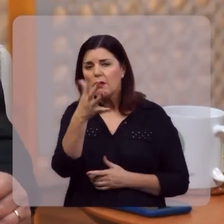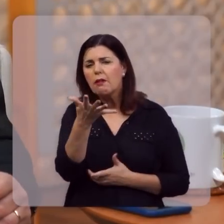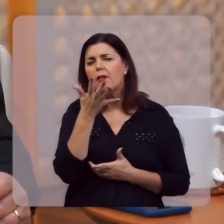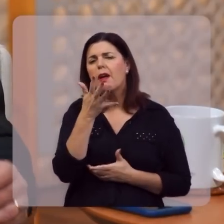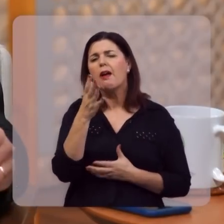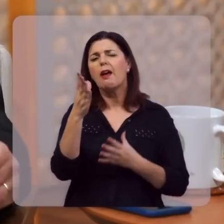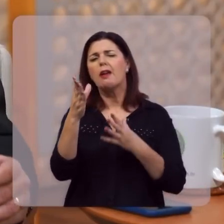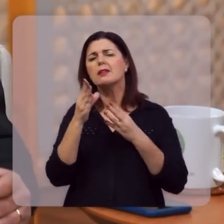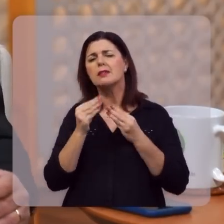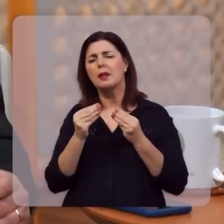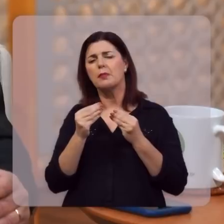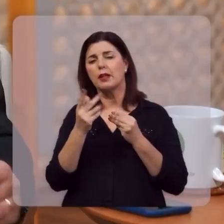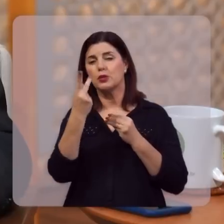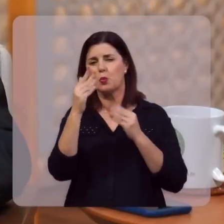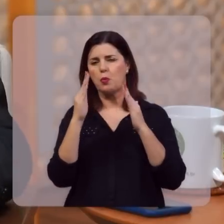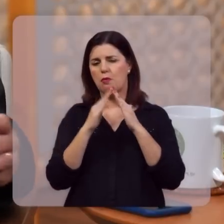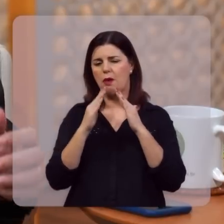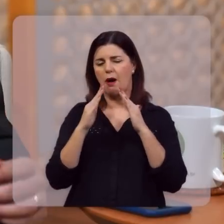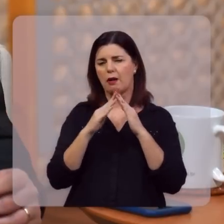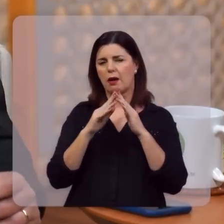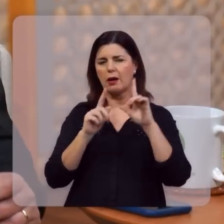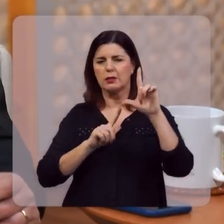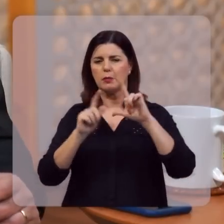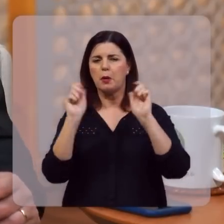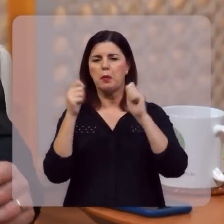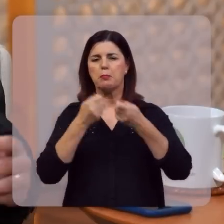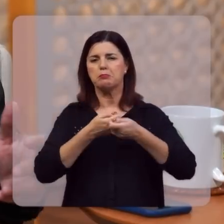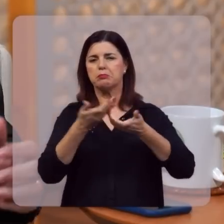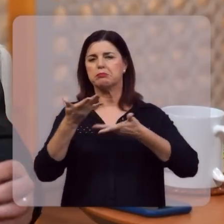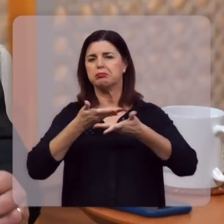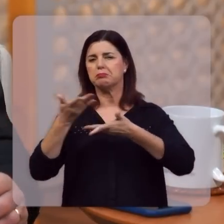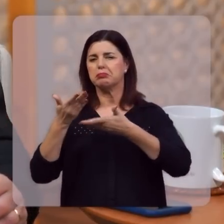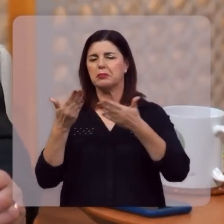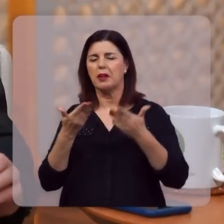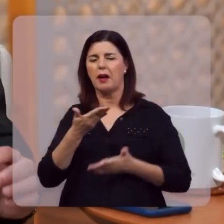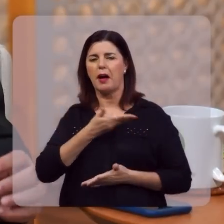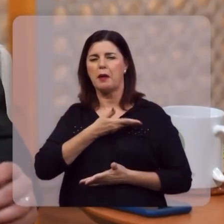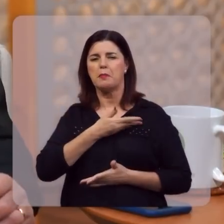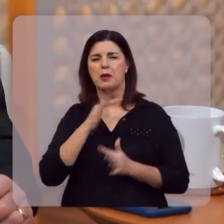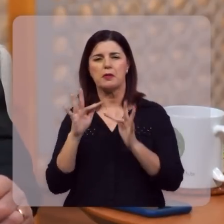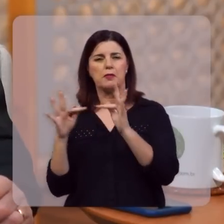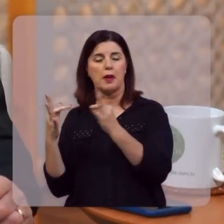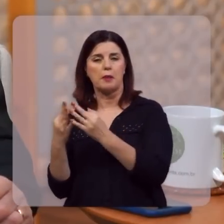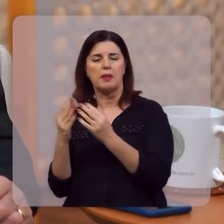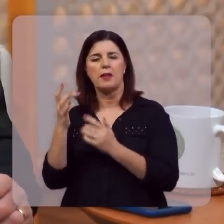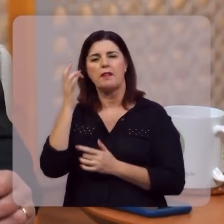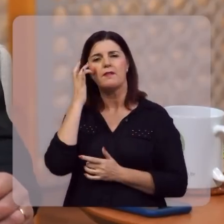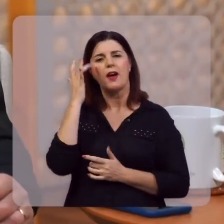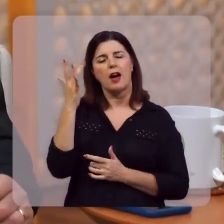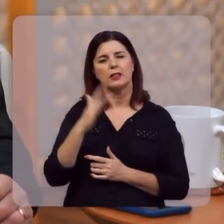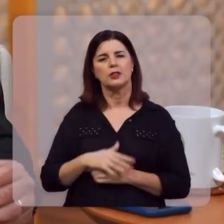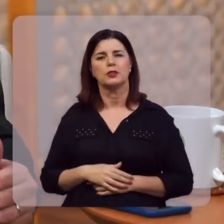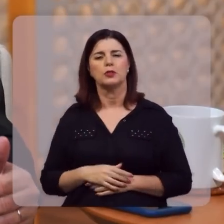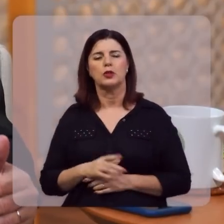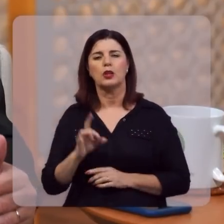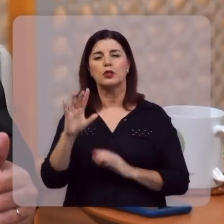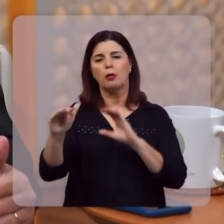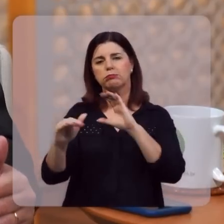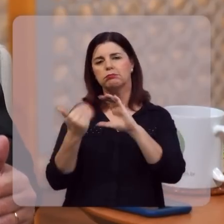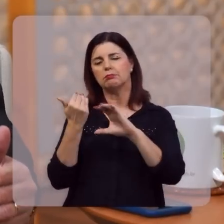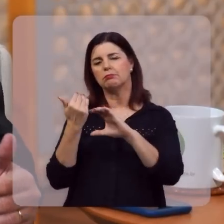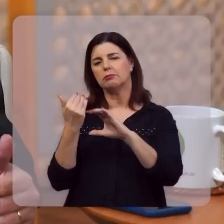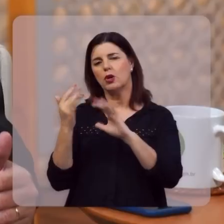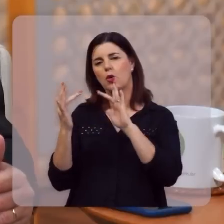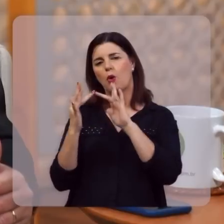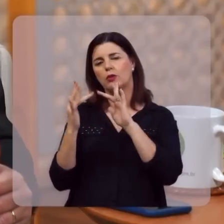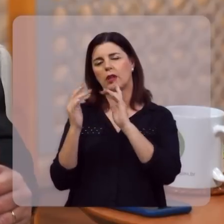quer receber esse programa aí para você poder compartilhar com seus amigos e parentes, é muito fácil de fazer. Basta